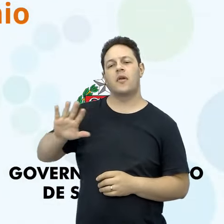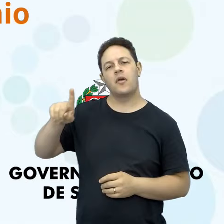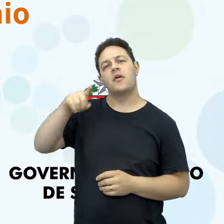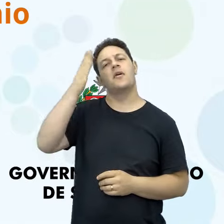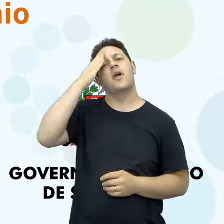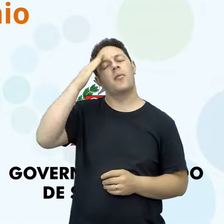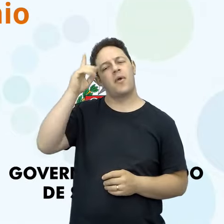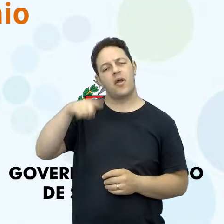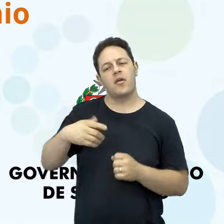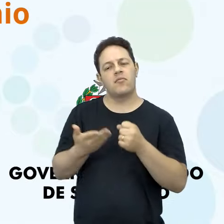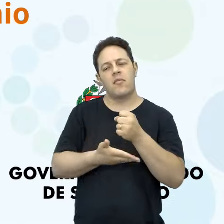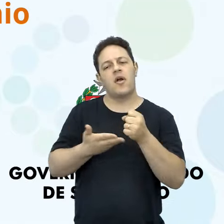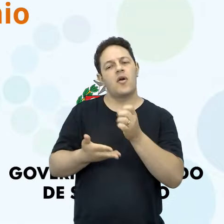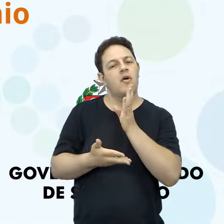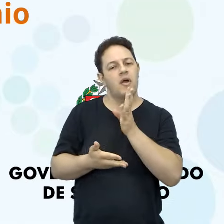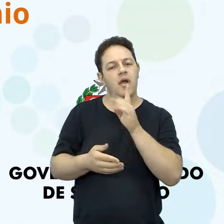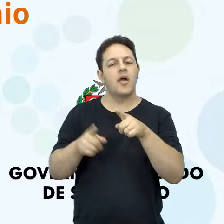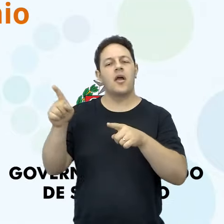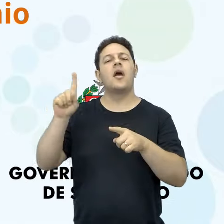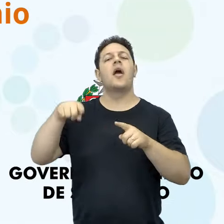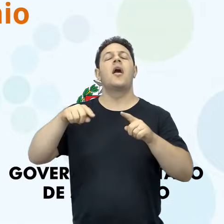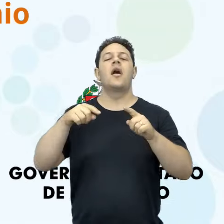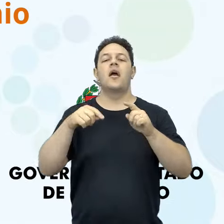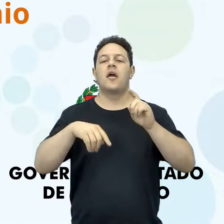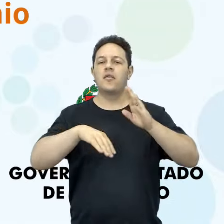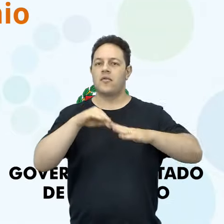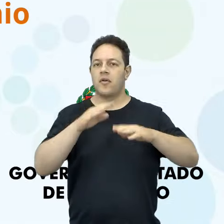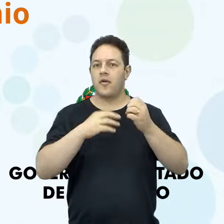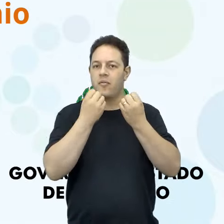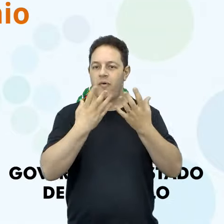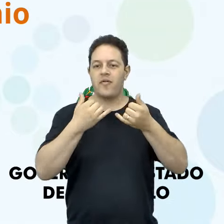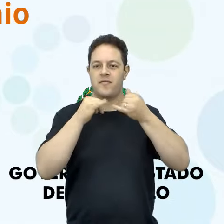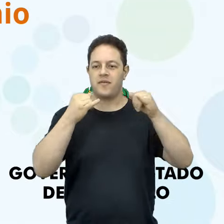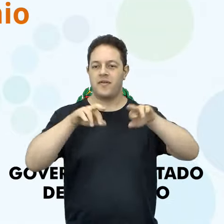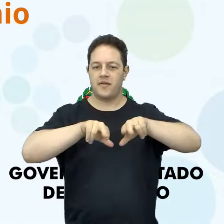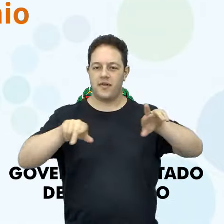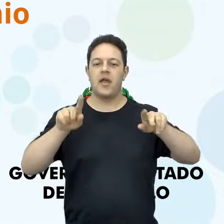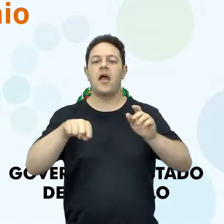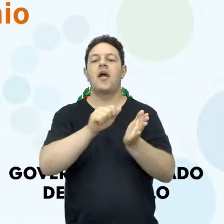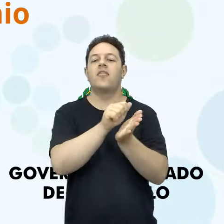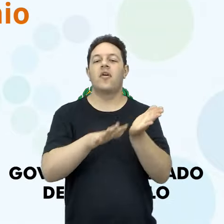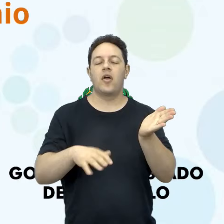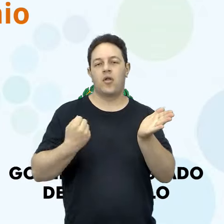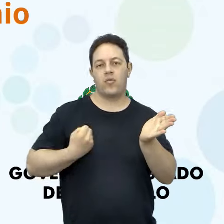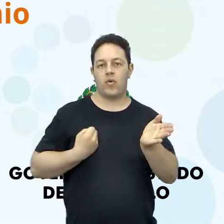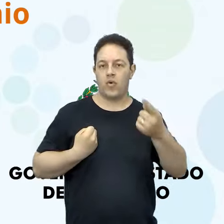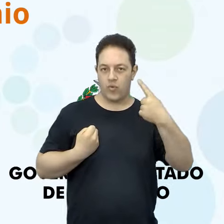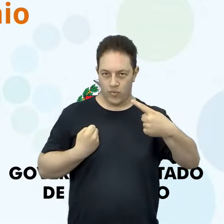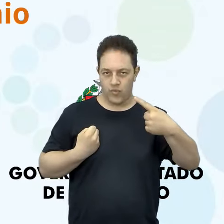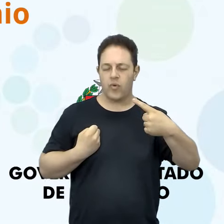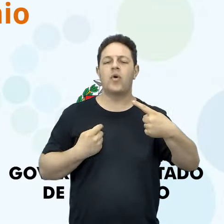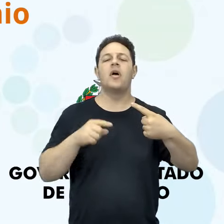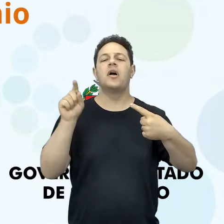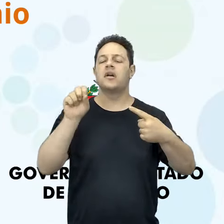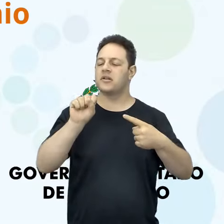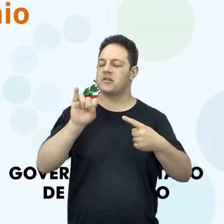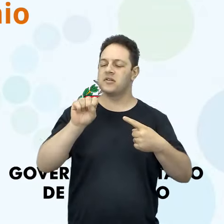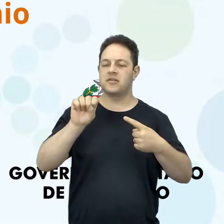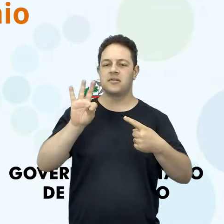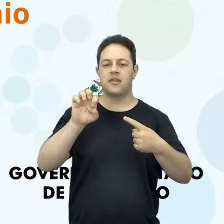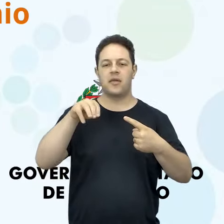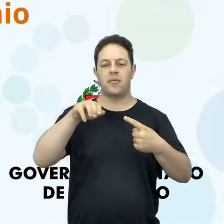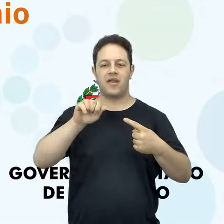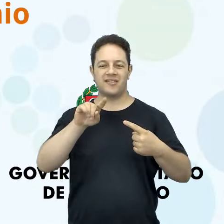está aparecendo para você, ó, eficiência energética. Nós estamos na atividade 1, sistematização 1. Tem a sistematização 1 e 2, a gente